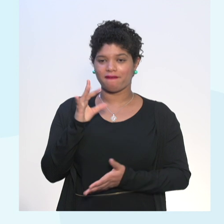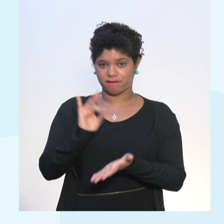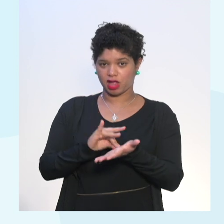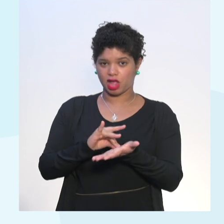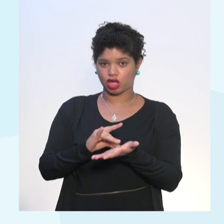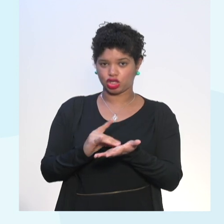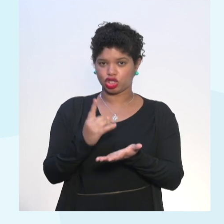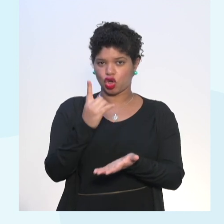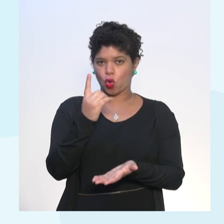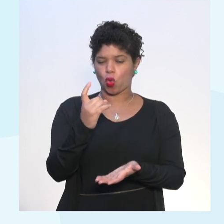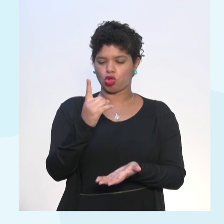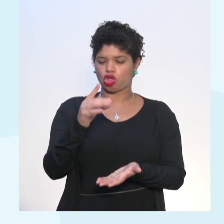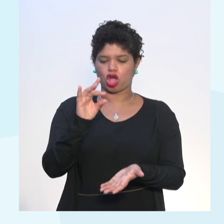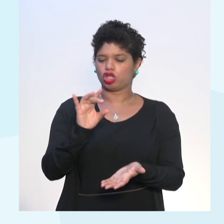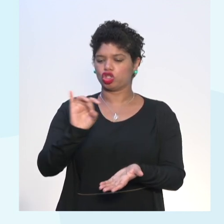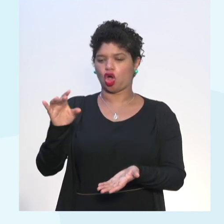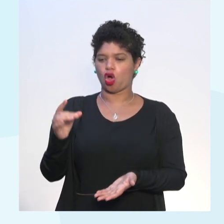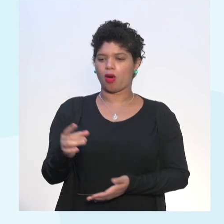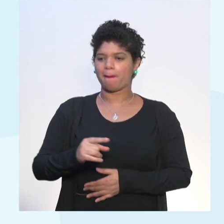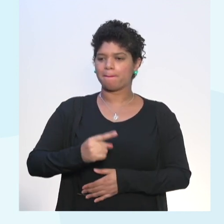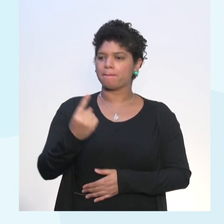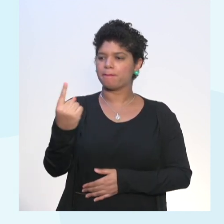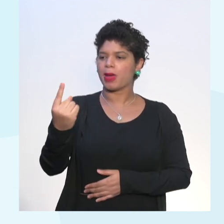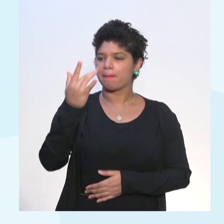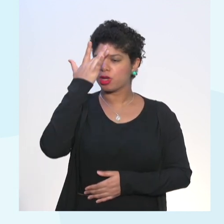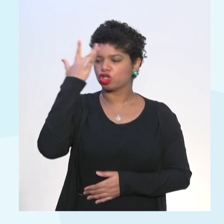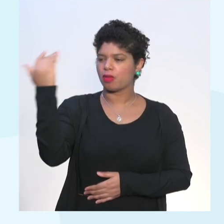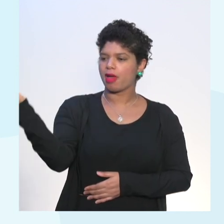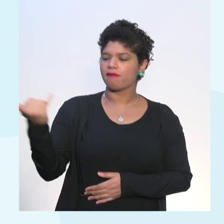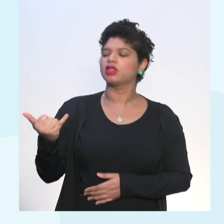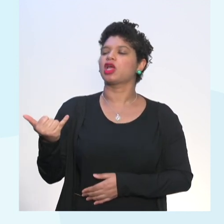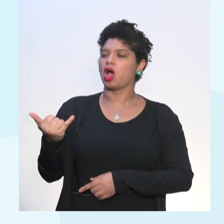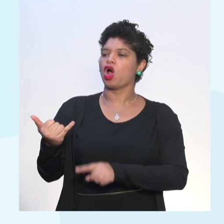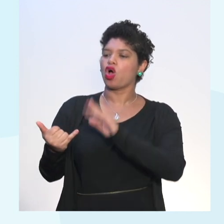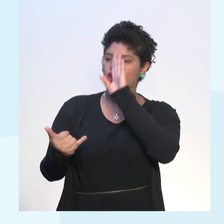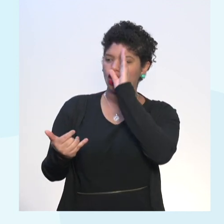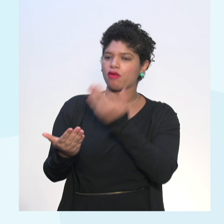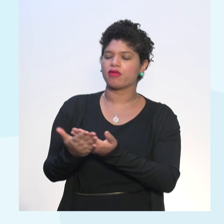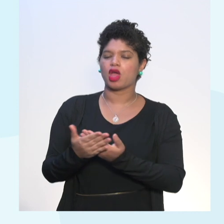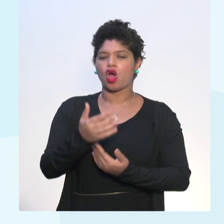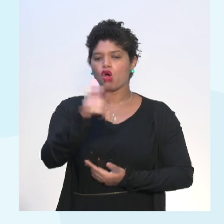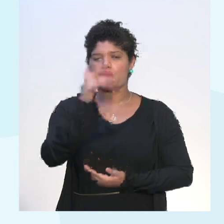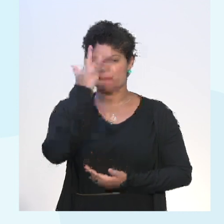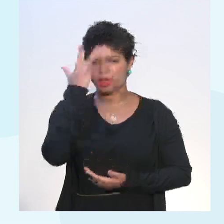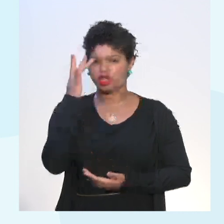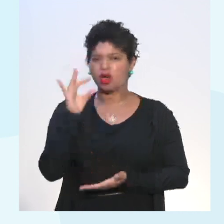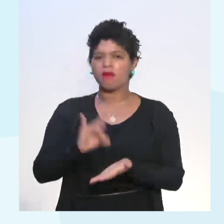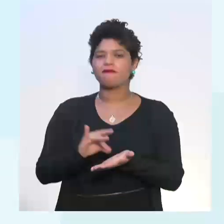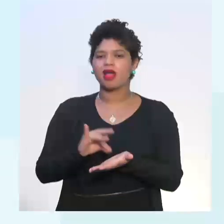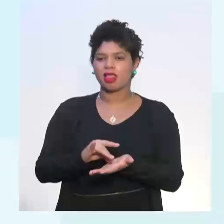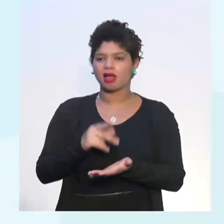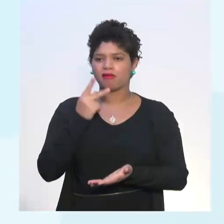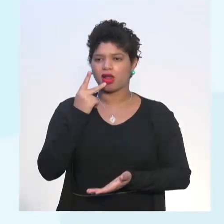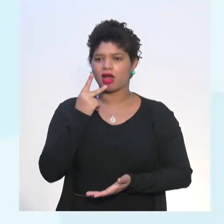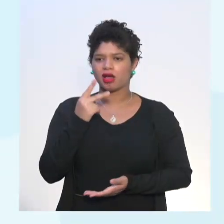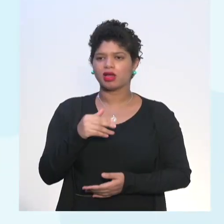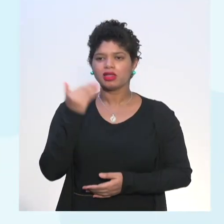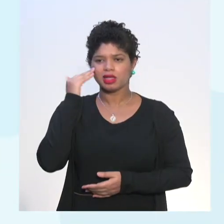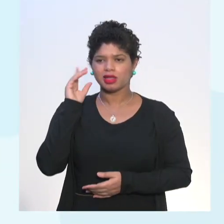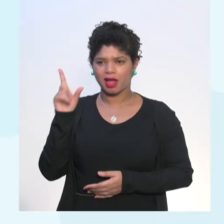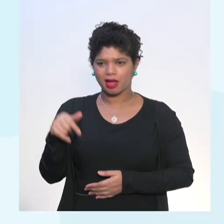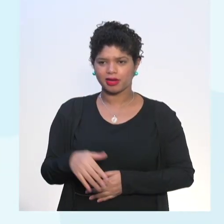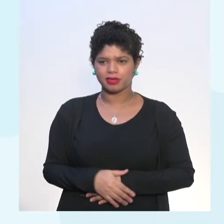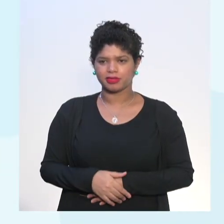que é verdade? Né? O que é que eu costumo normalmente entender ou tomar como verdade?